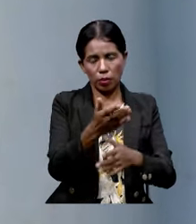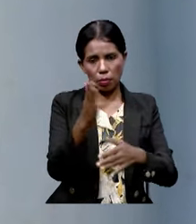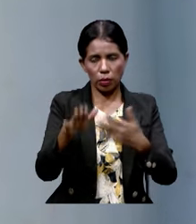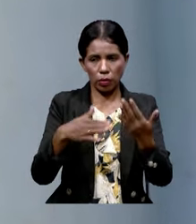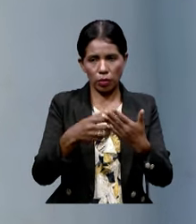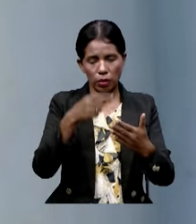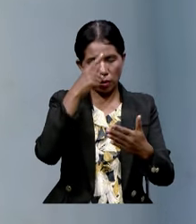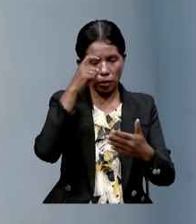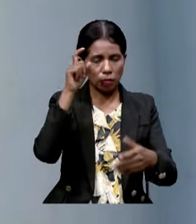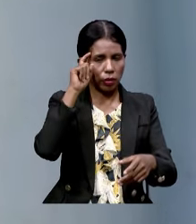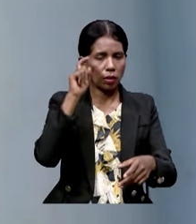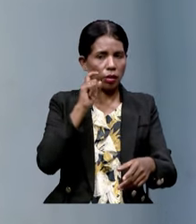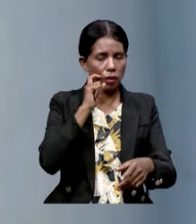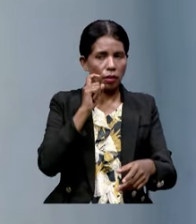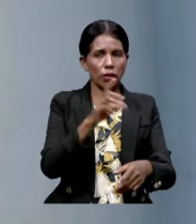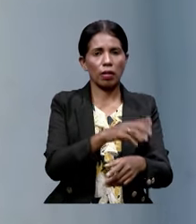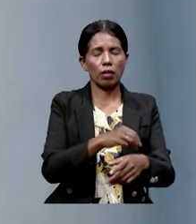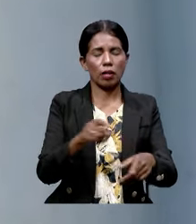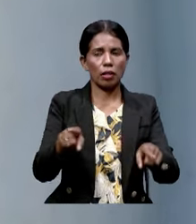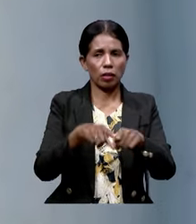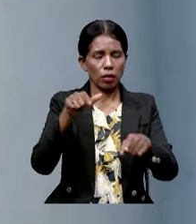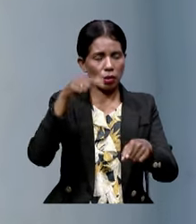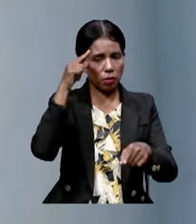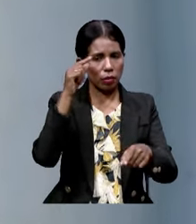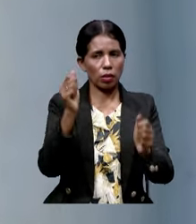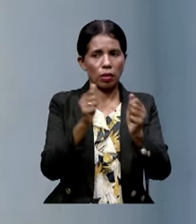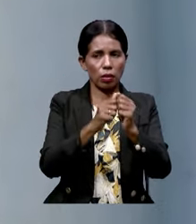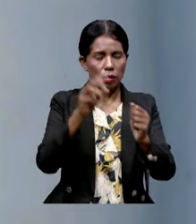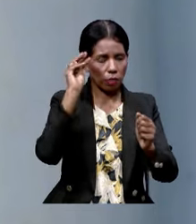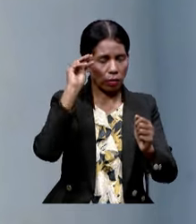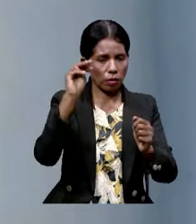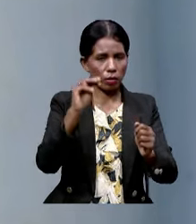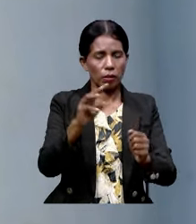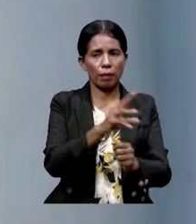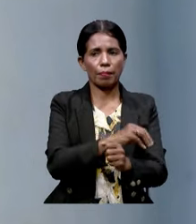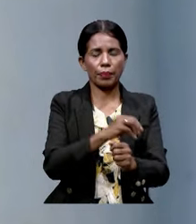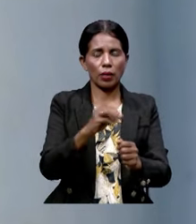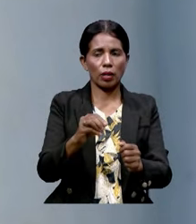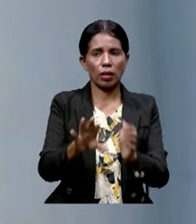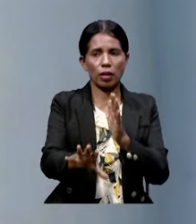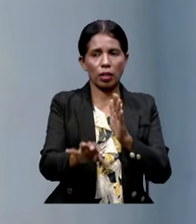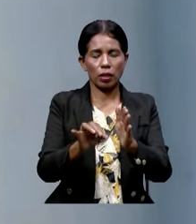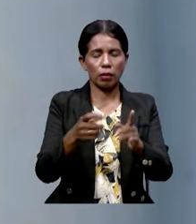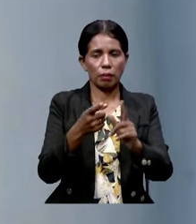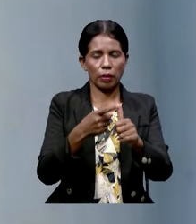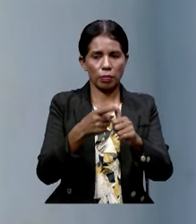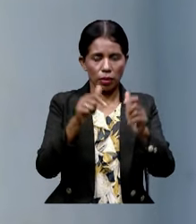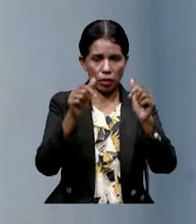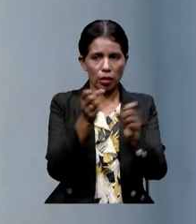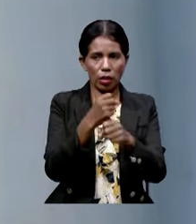tamba mambota nese sefi du governo, o ministro na recurso natural, hili ulu kwa hané,